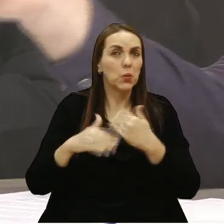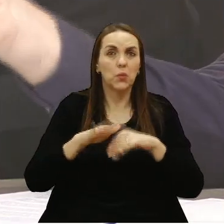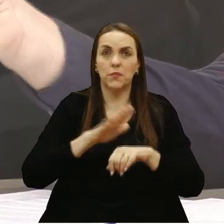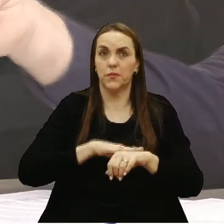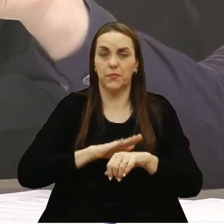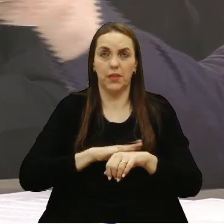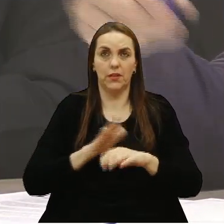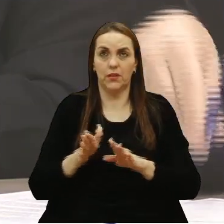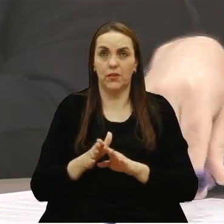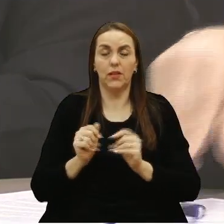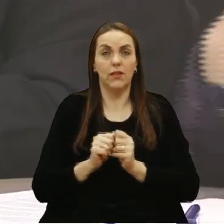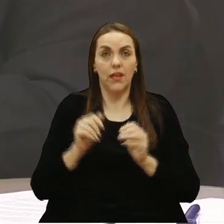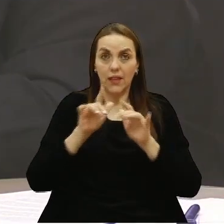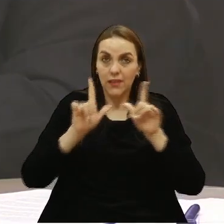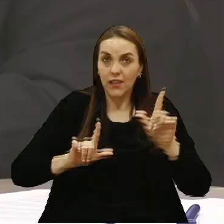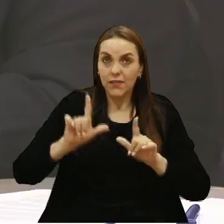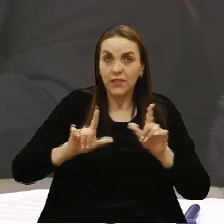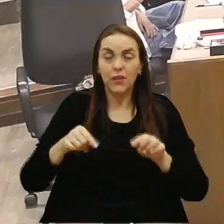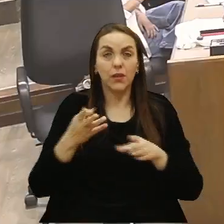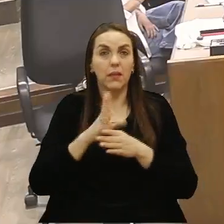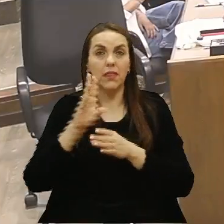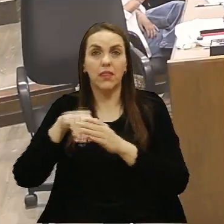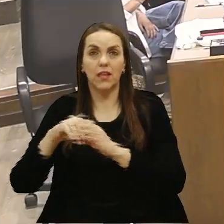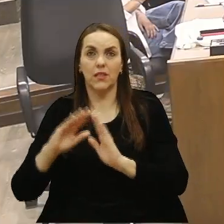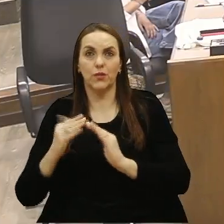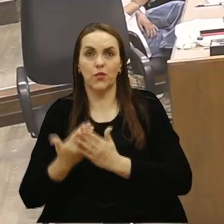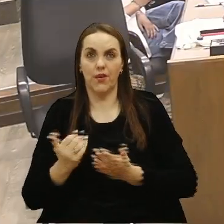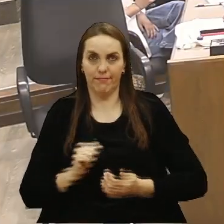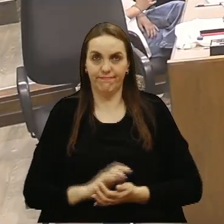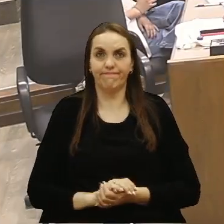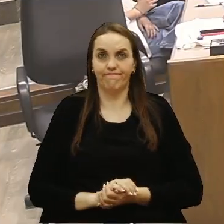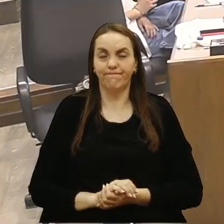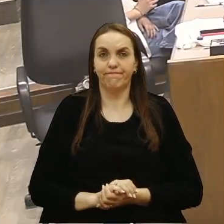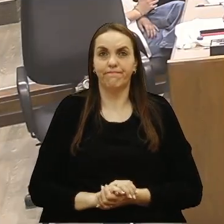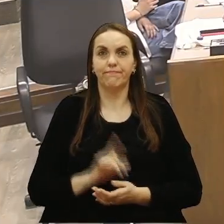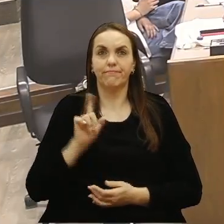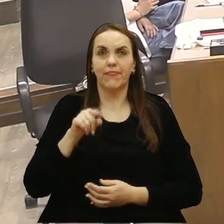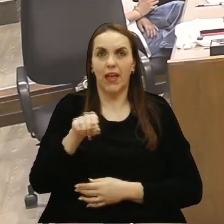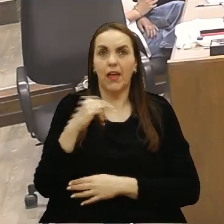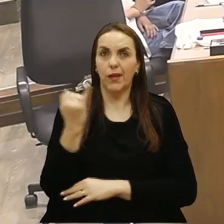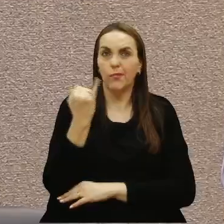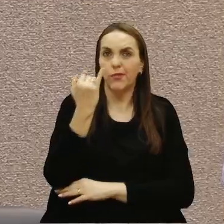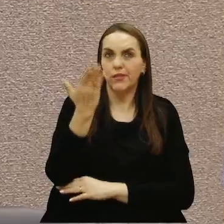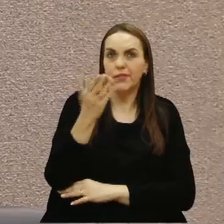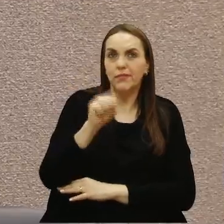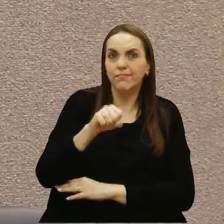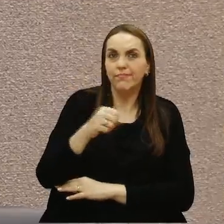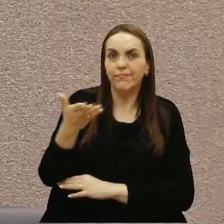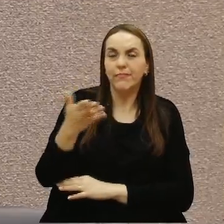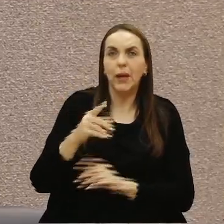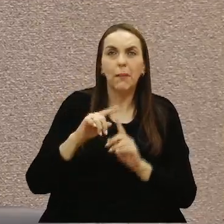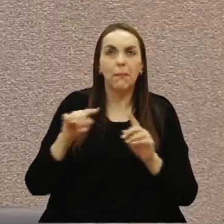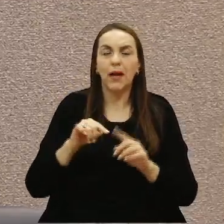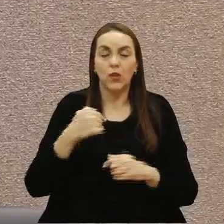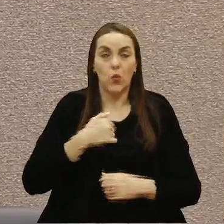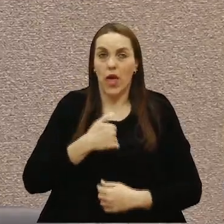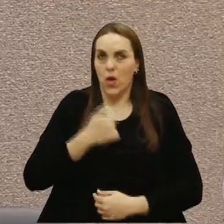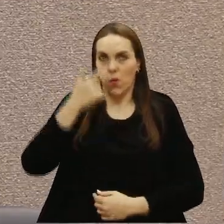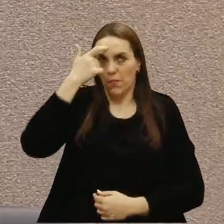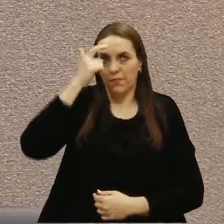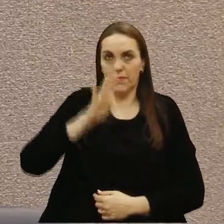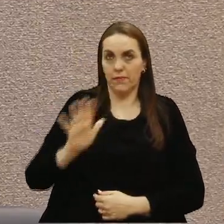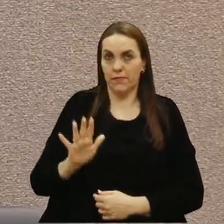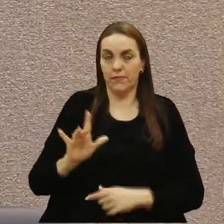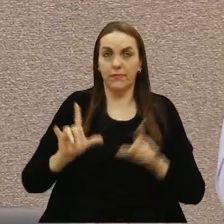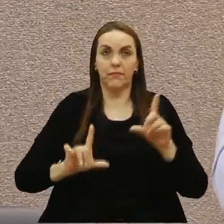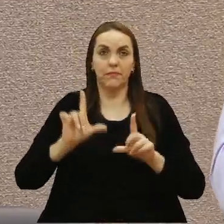concessão televisiva até dentro de uma escola. Obrigado. Isso que o senhor falou é muito importante, mas isso não é o que eu penso, é o que os